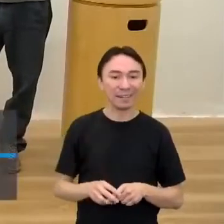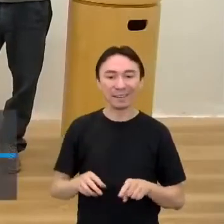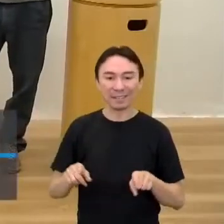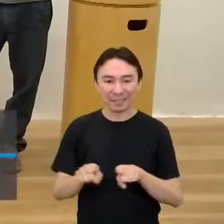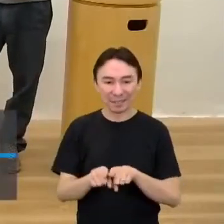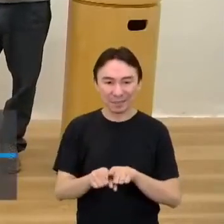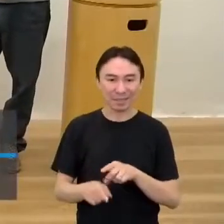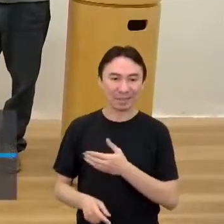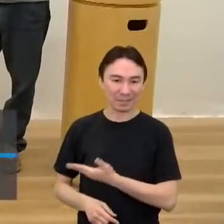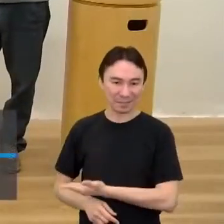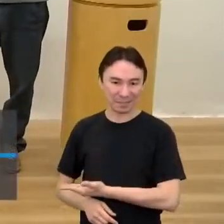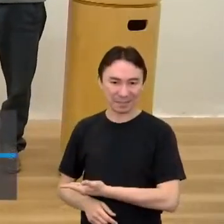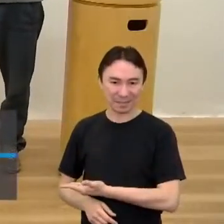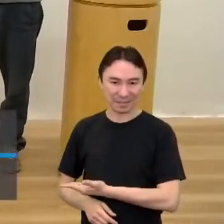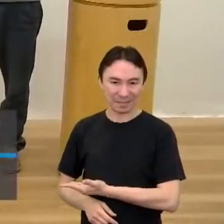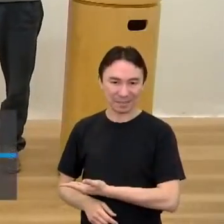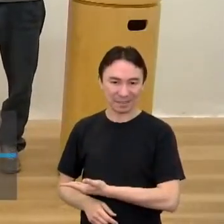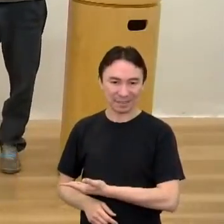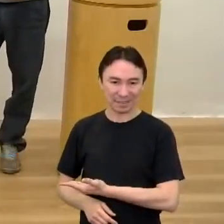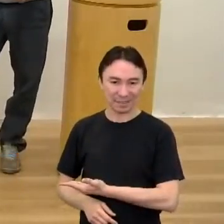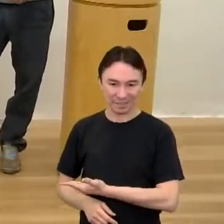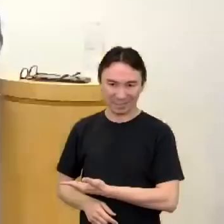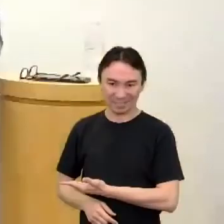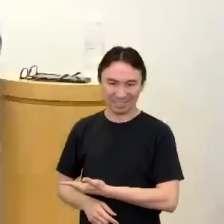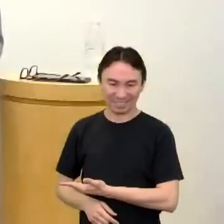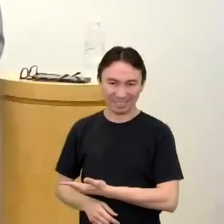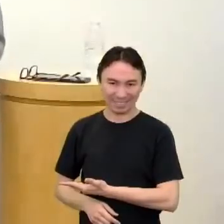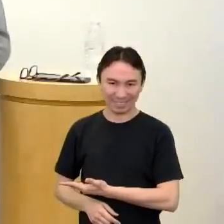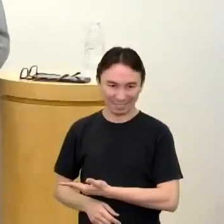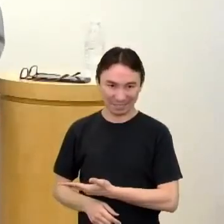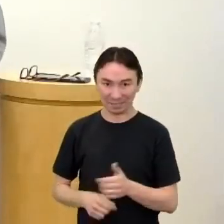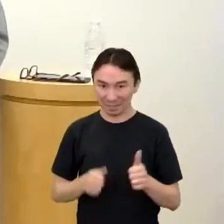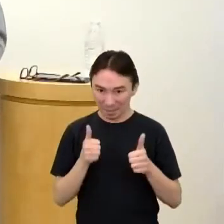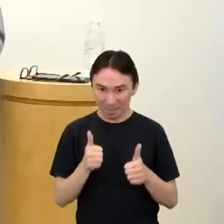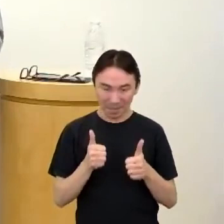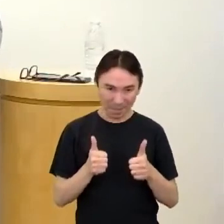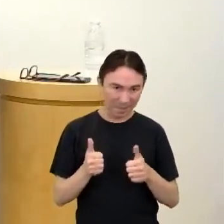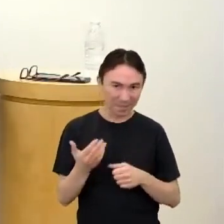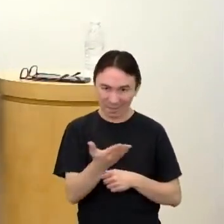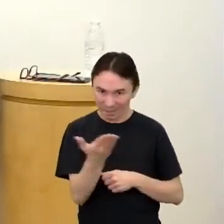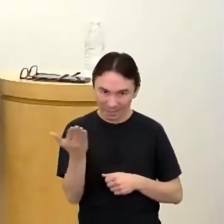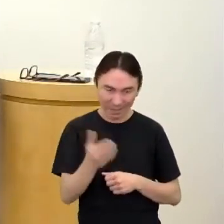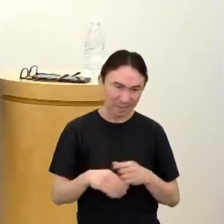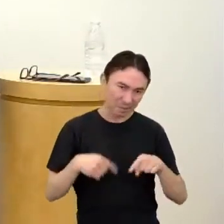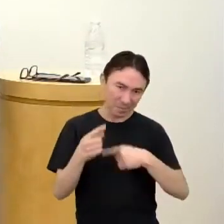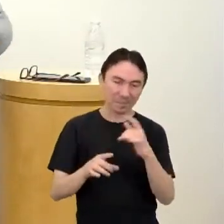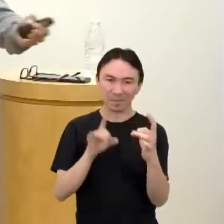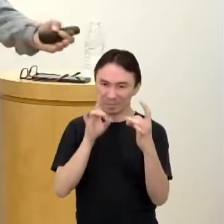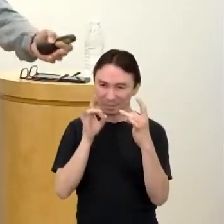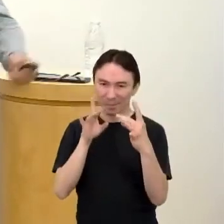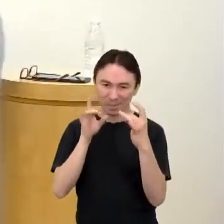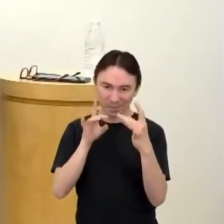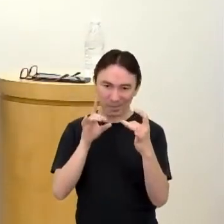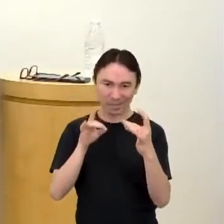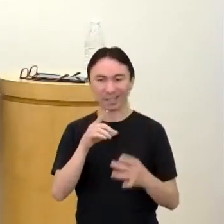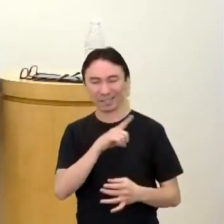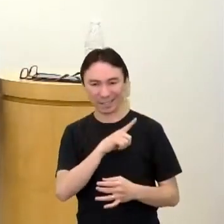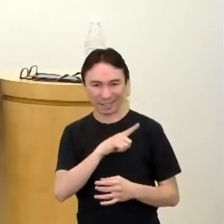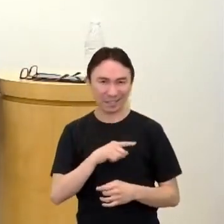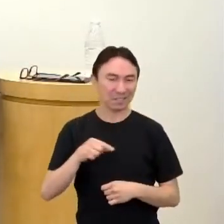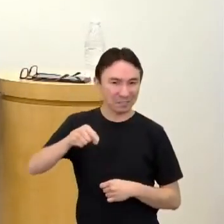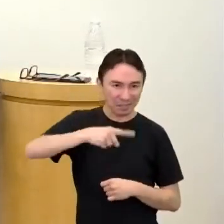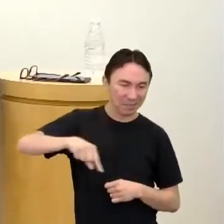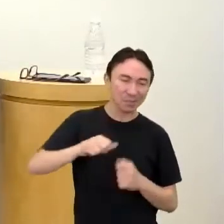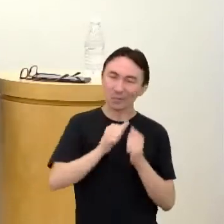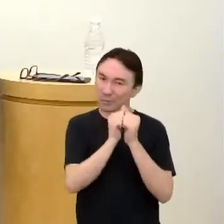tá? Marquem a gente aí, acompanhem que a gente dá as devolutivas para vocês e a gente nos acompanhamos aí mutuamente,